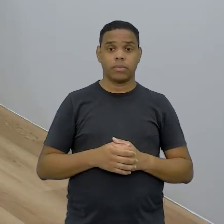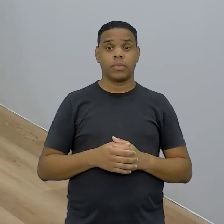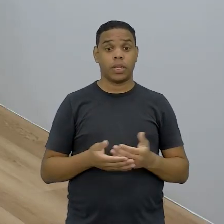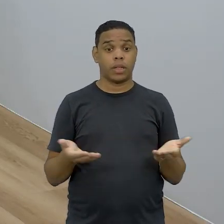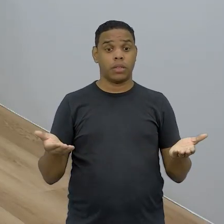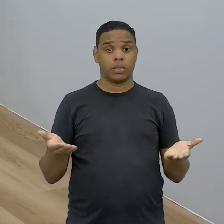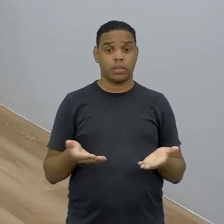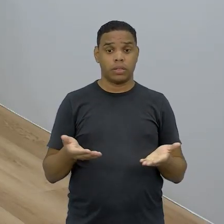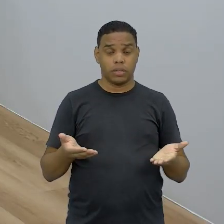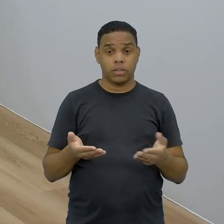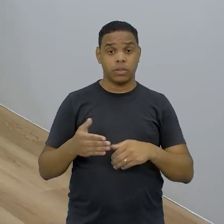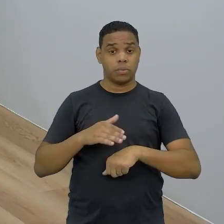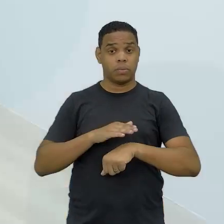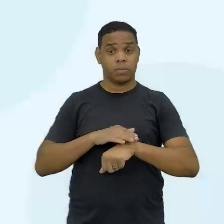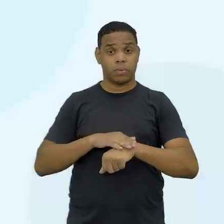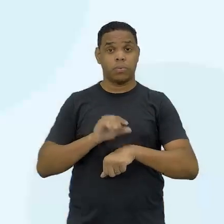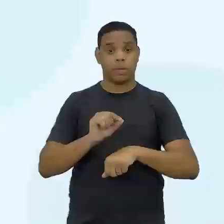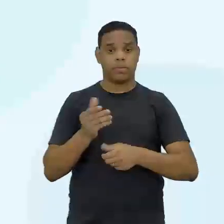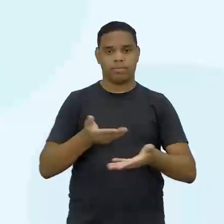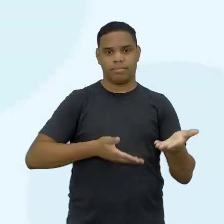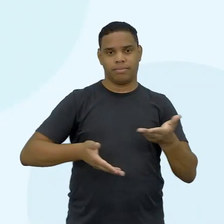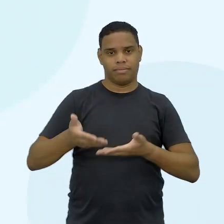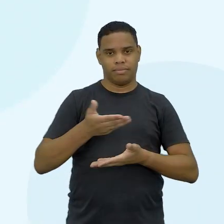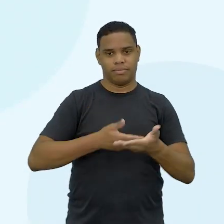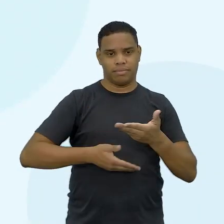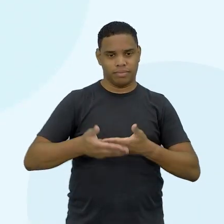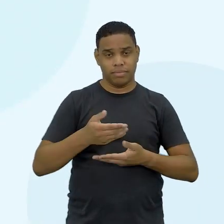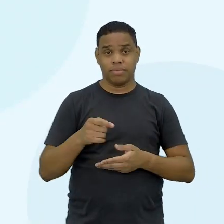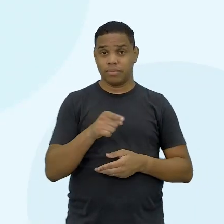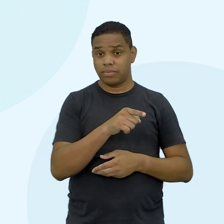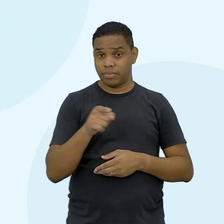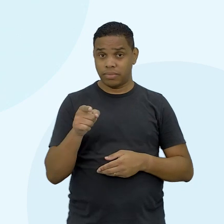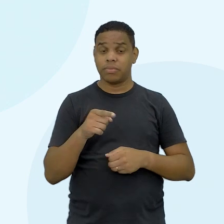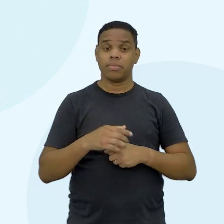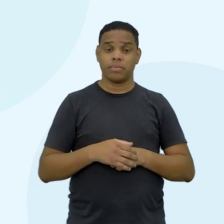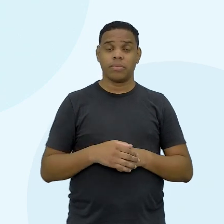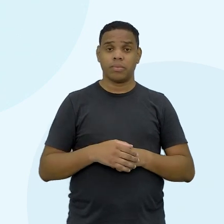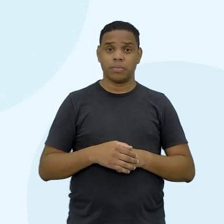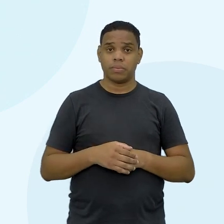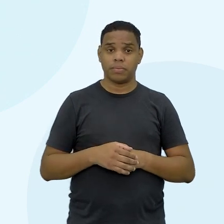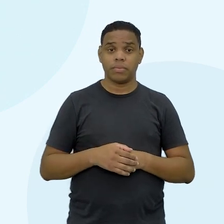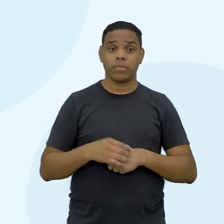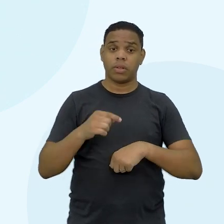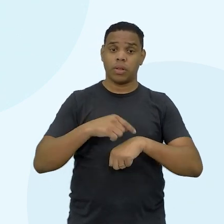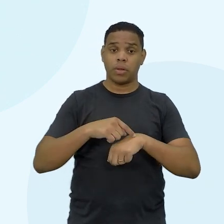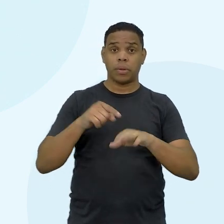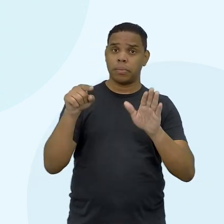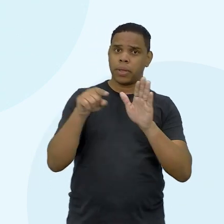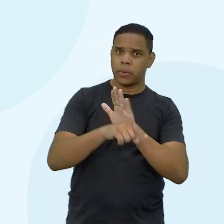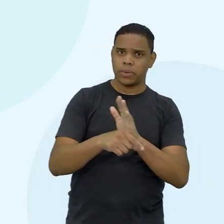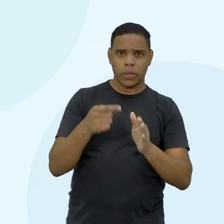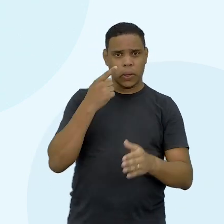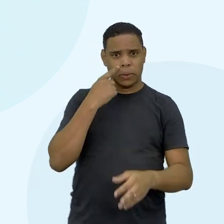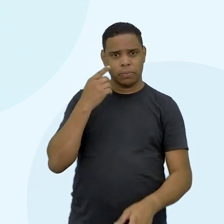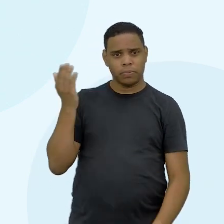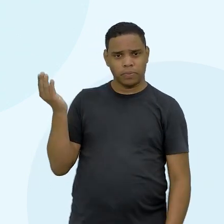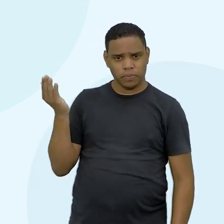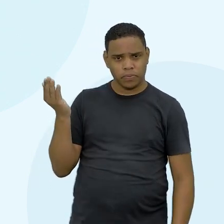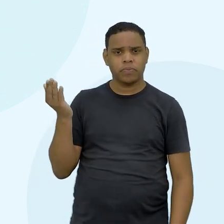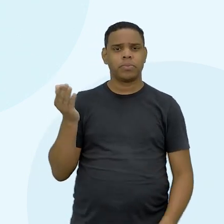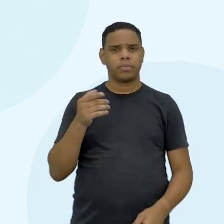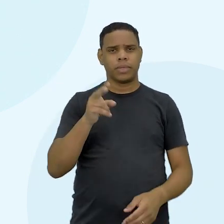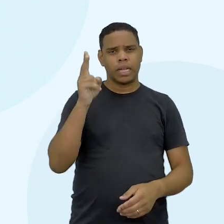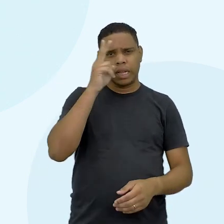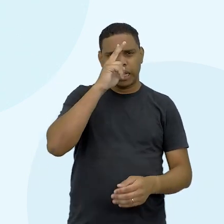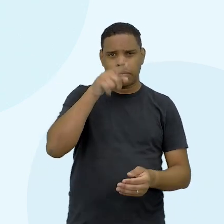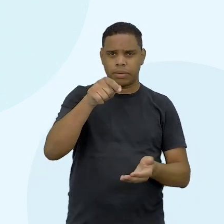vamos agora para o nosso momento da interação. Deixar aí para vocês, né, a nossa perguntinha, né? Então, olha só, retome